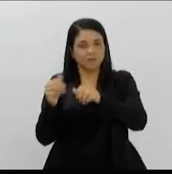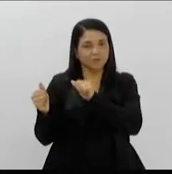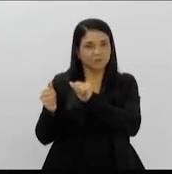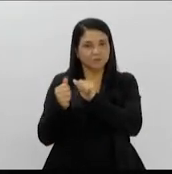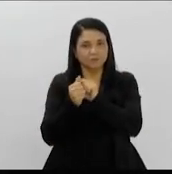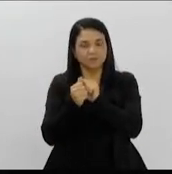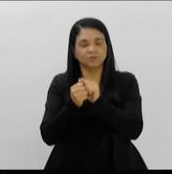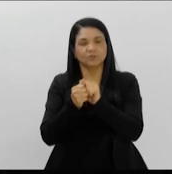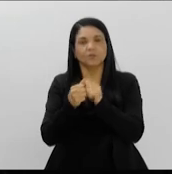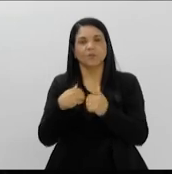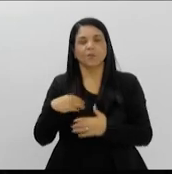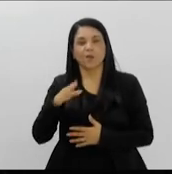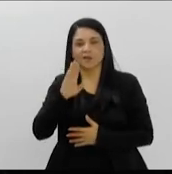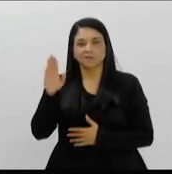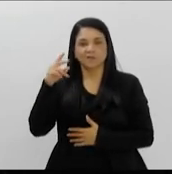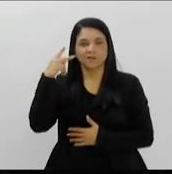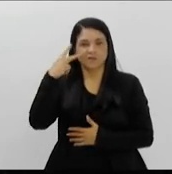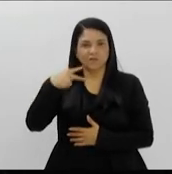Eliezer Pacheco,